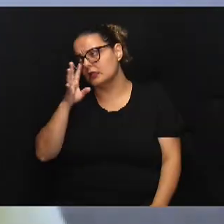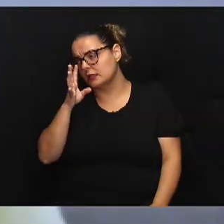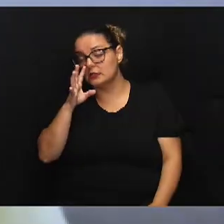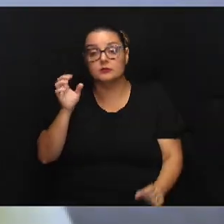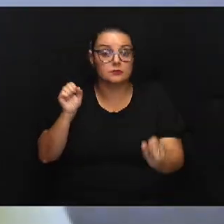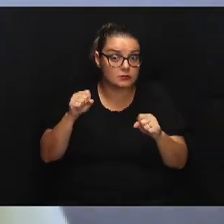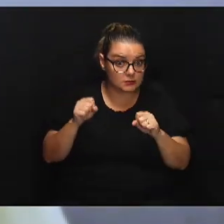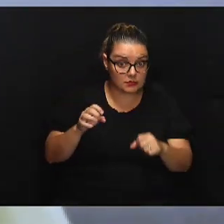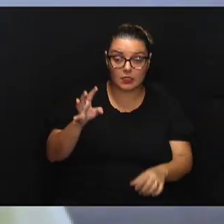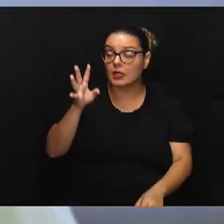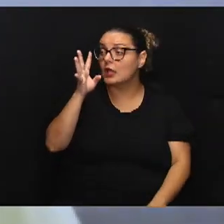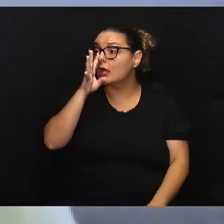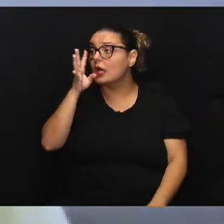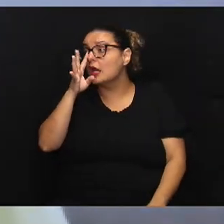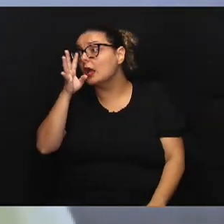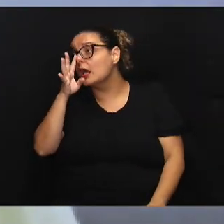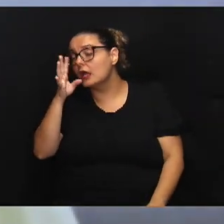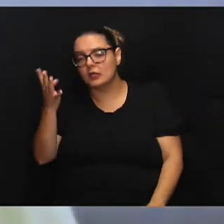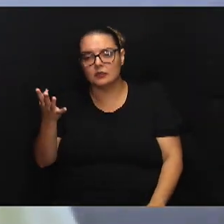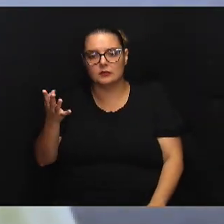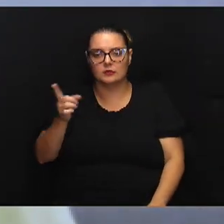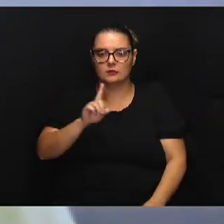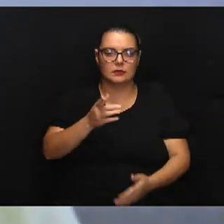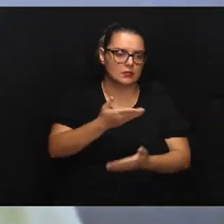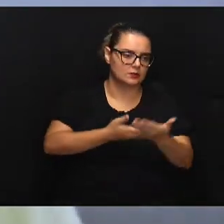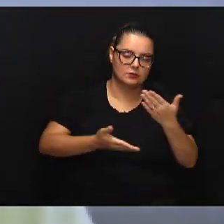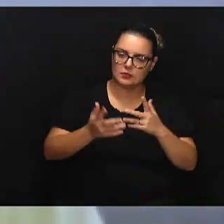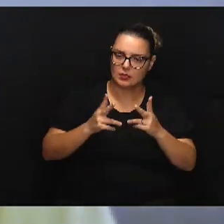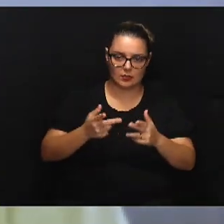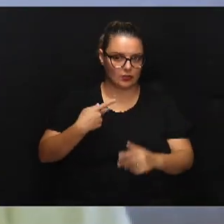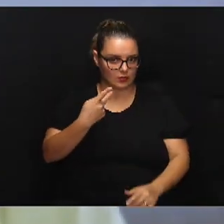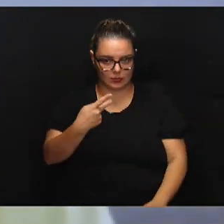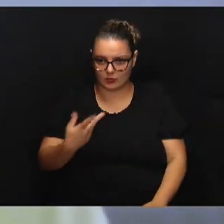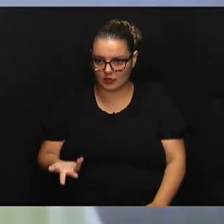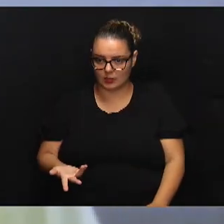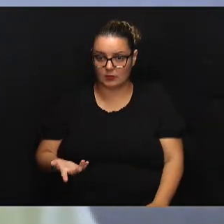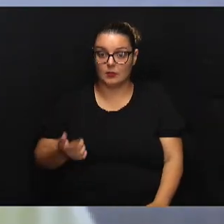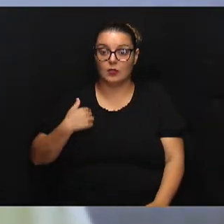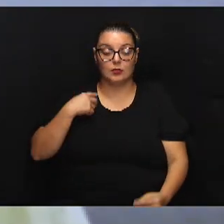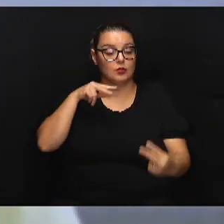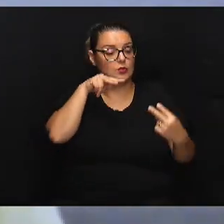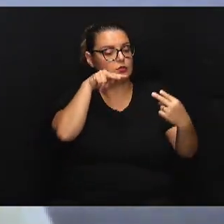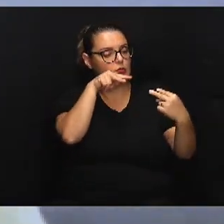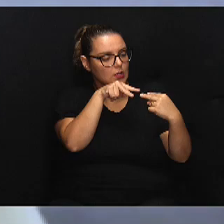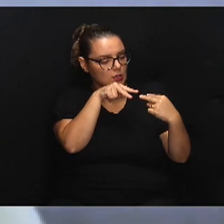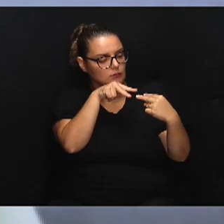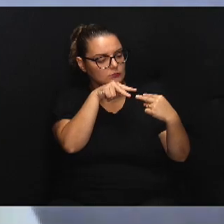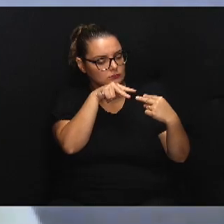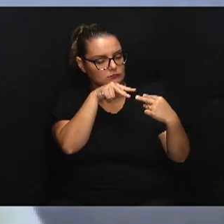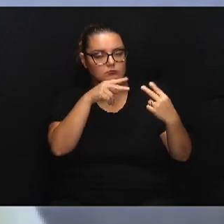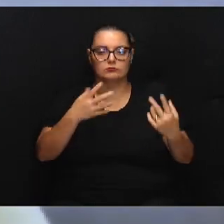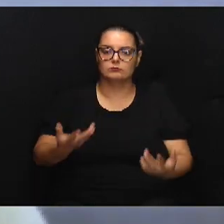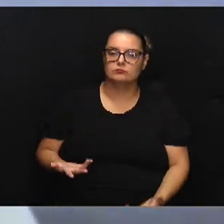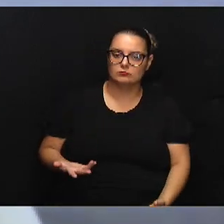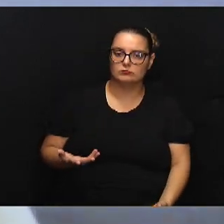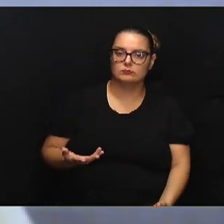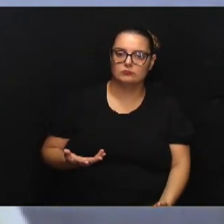ele é distraído, porque ele não interage assim como eu e vocês. Nós olhamos no olho,